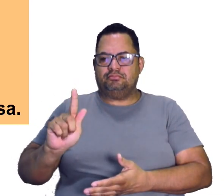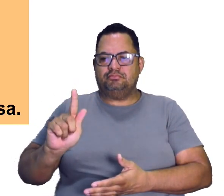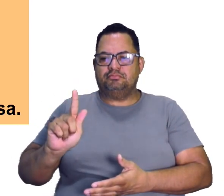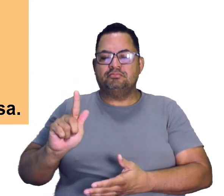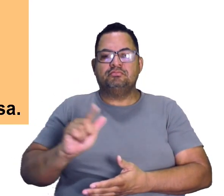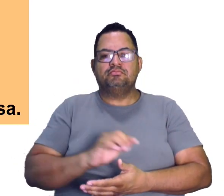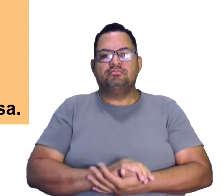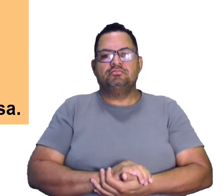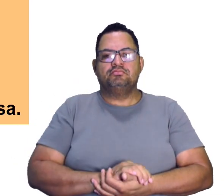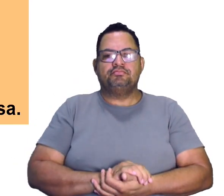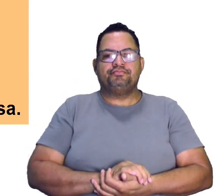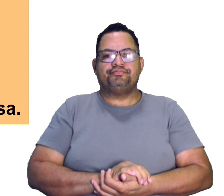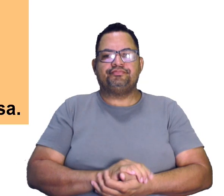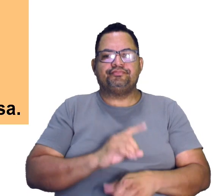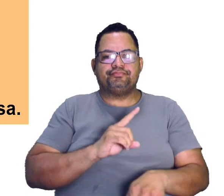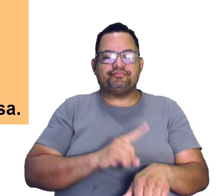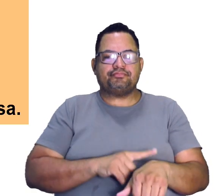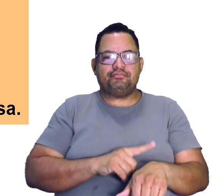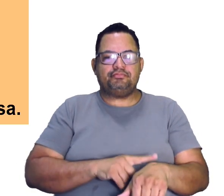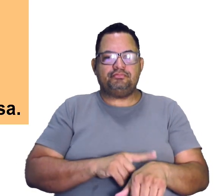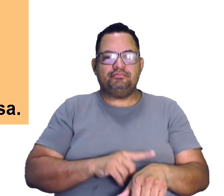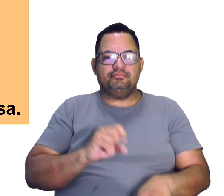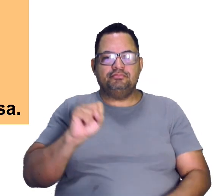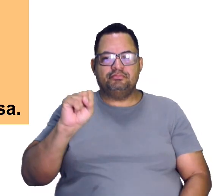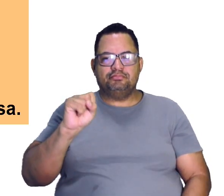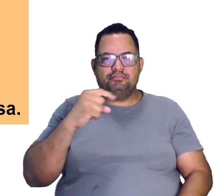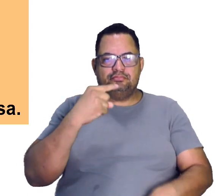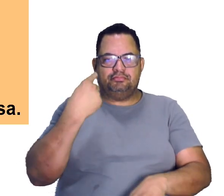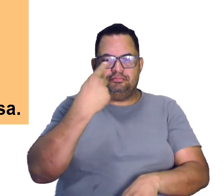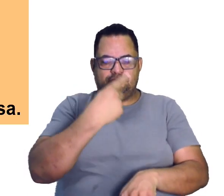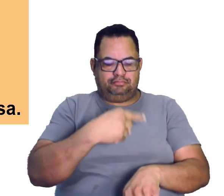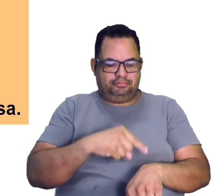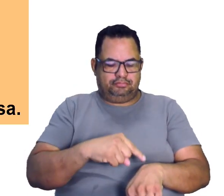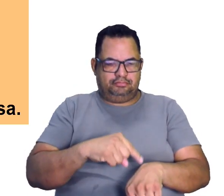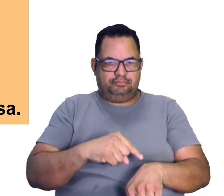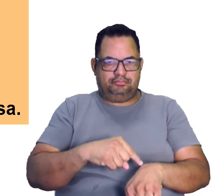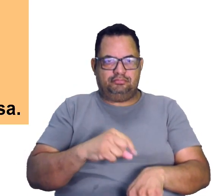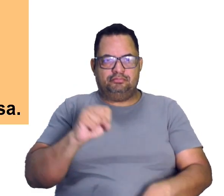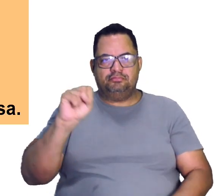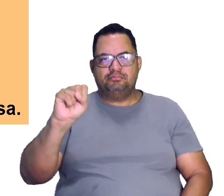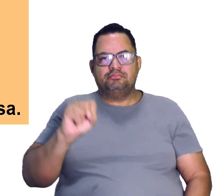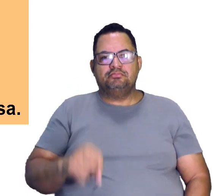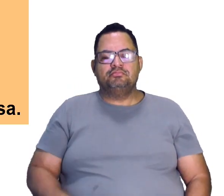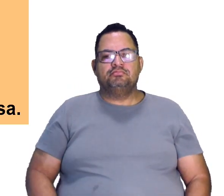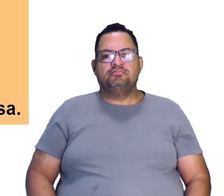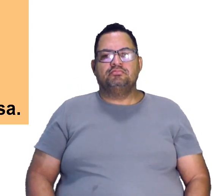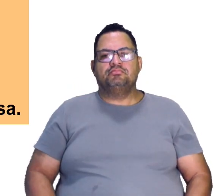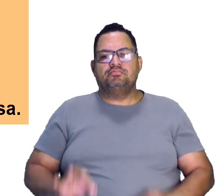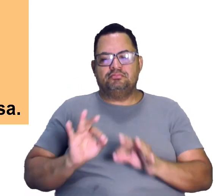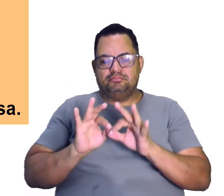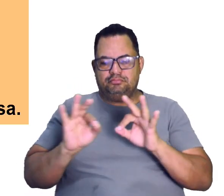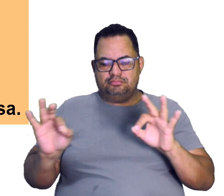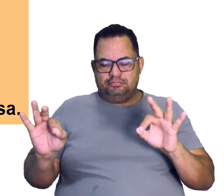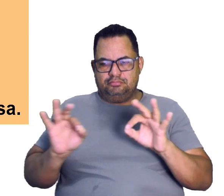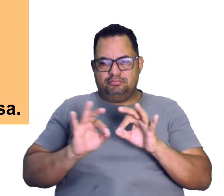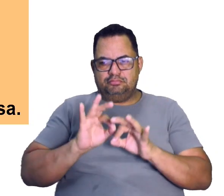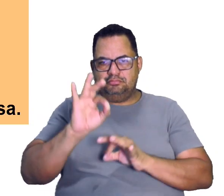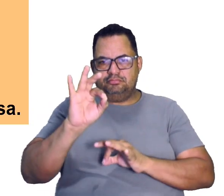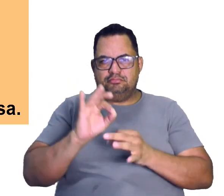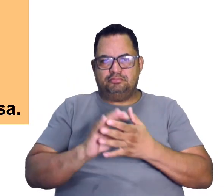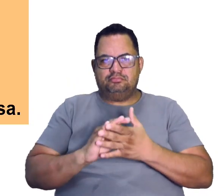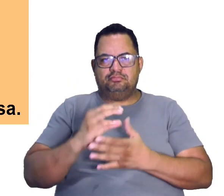quilograma. No tempo, nós temos o segundo, quer dizer, comprimento utilizamos